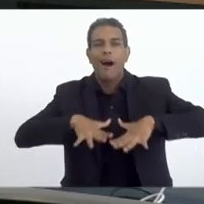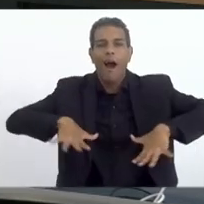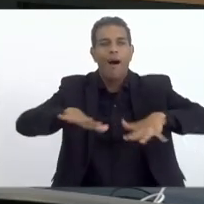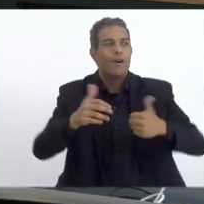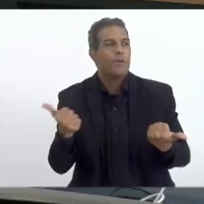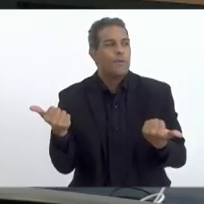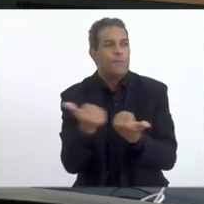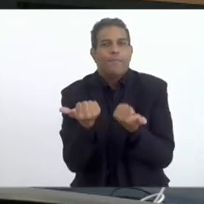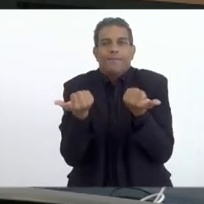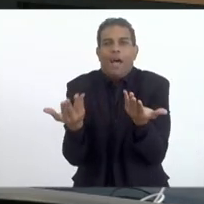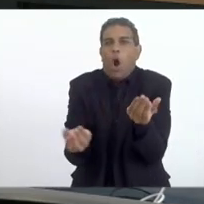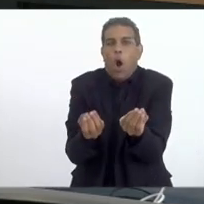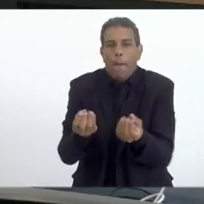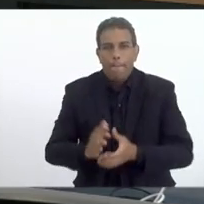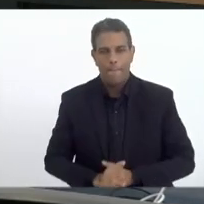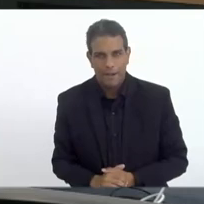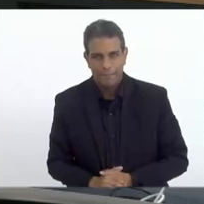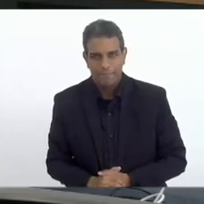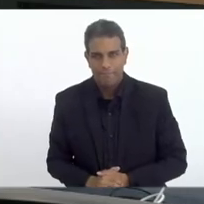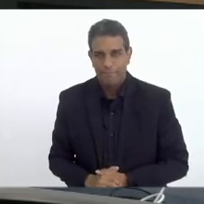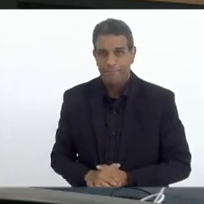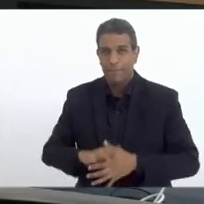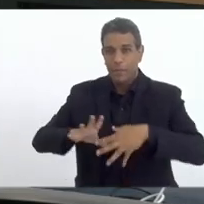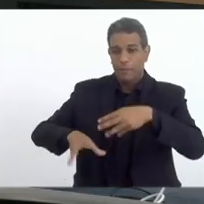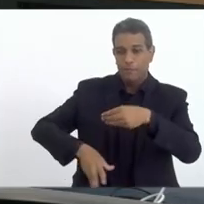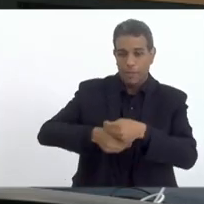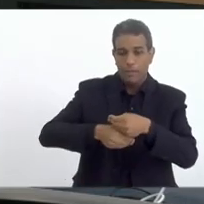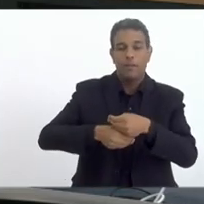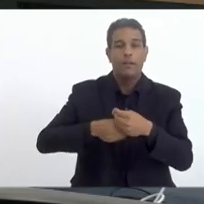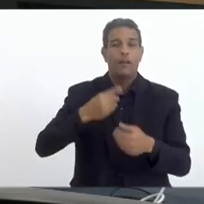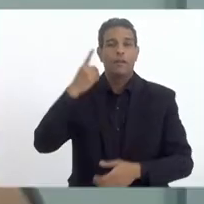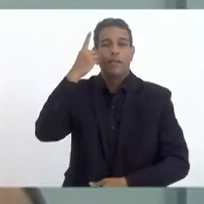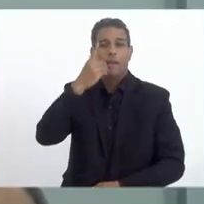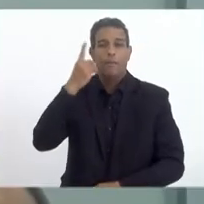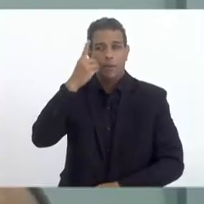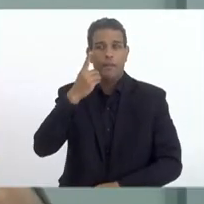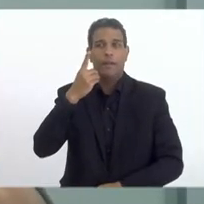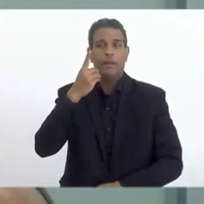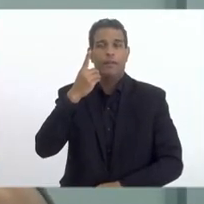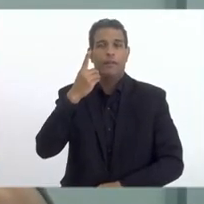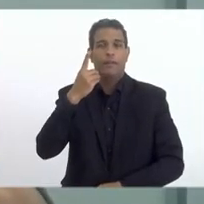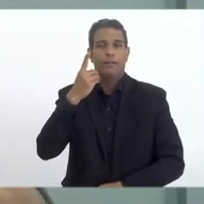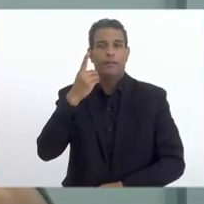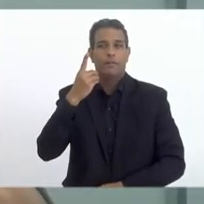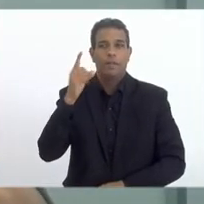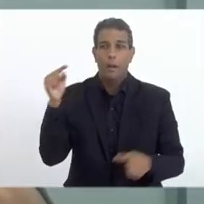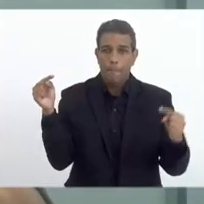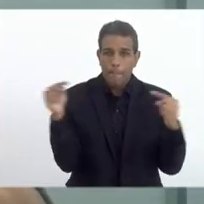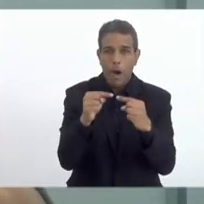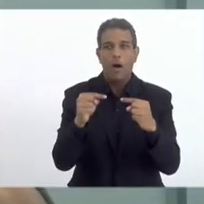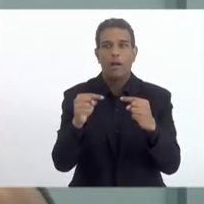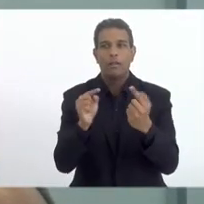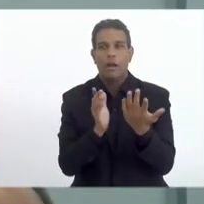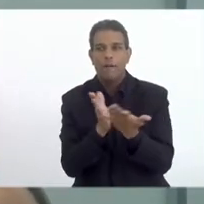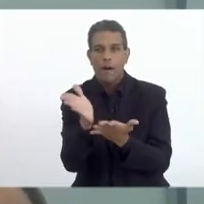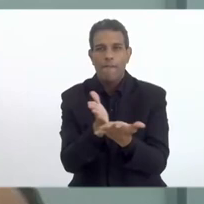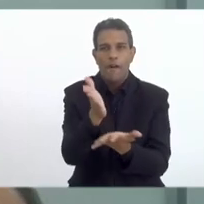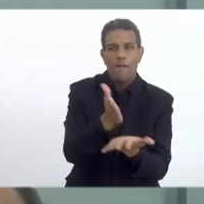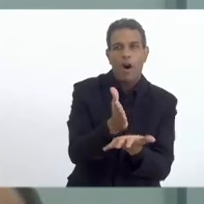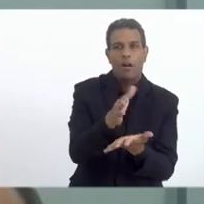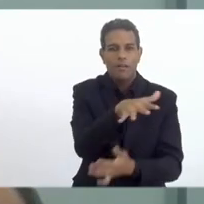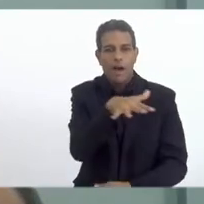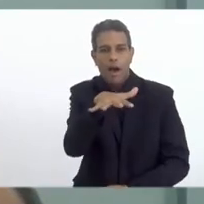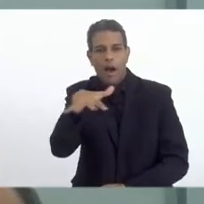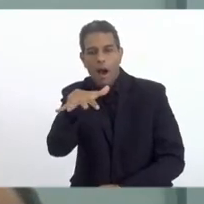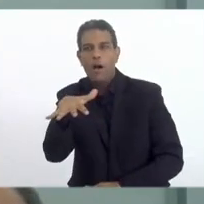assistentes previdenciários, né? É a emenda da deputada Marta Rocha. Ela é bem abrangente e foca bastante nessa...